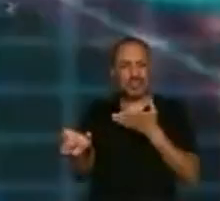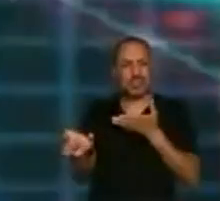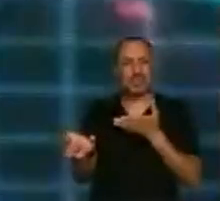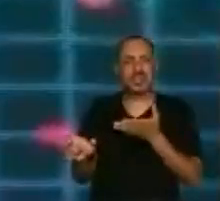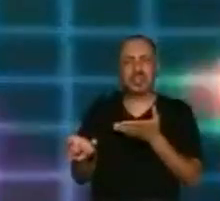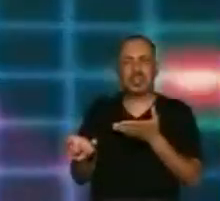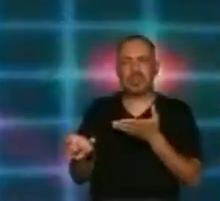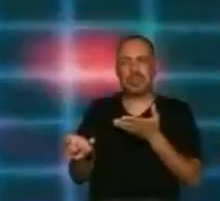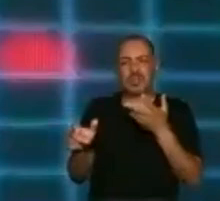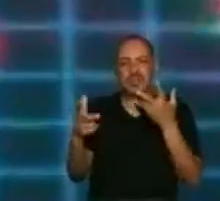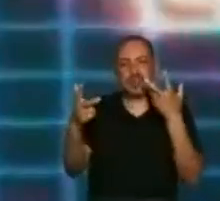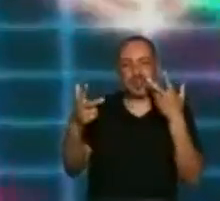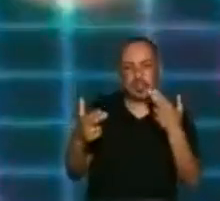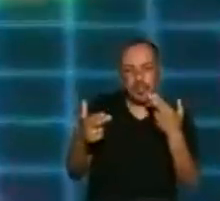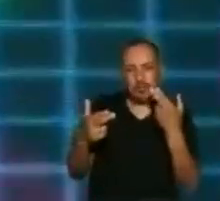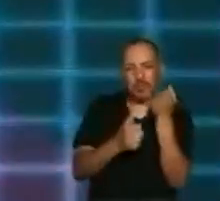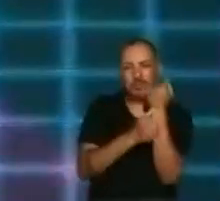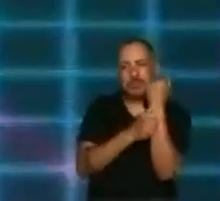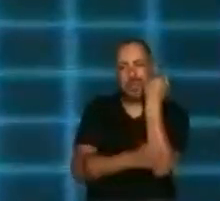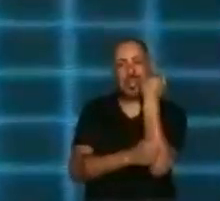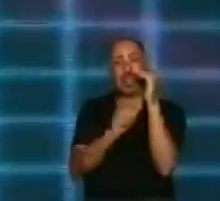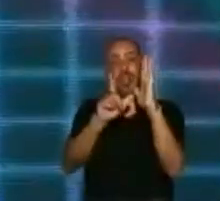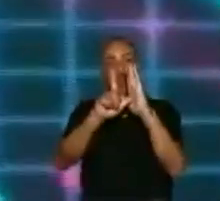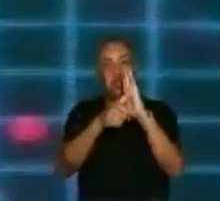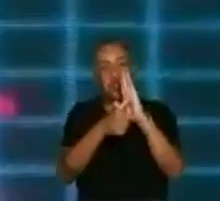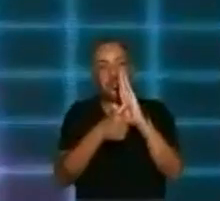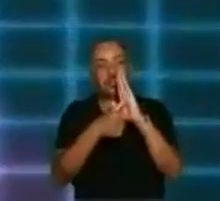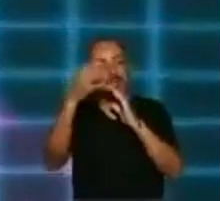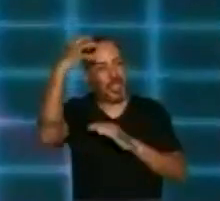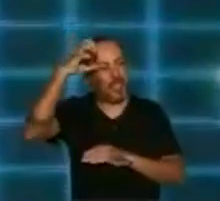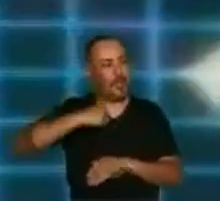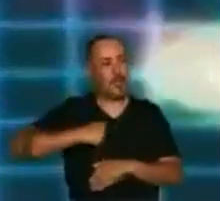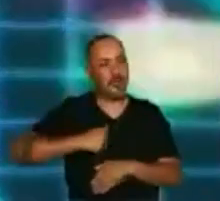é como cagar depois do banho.